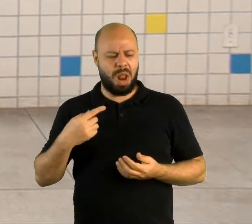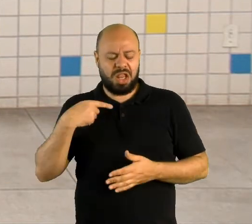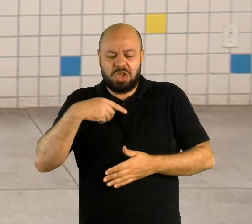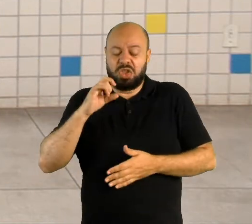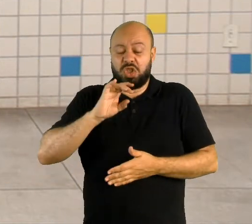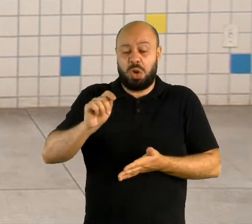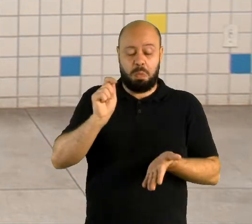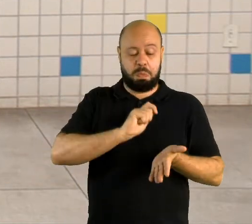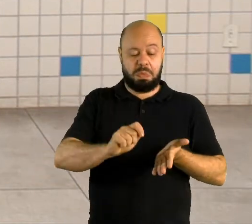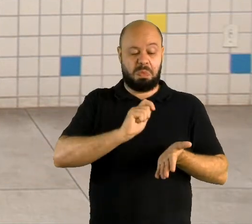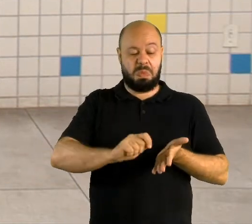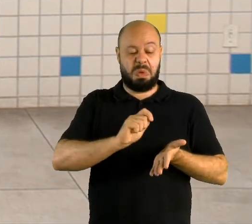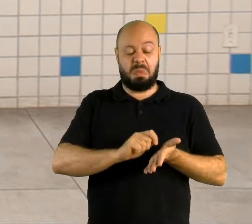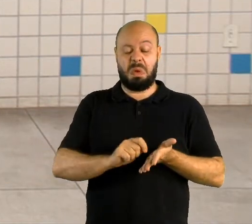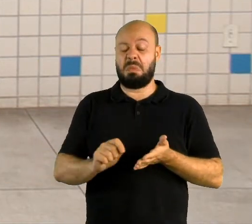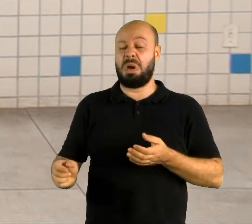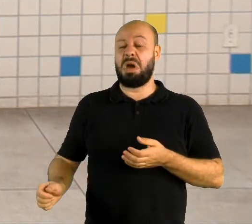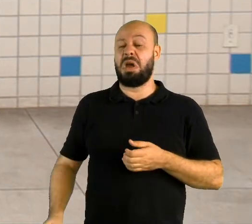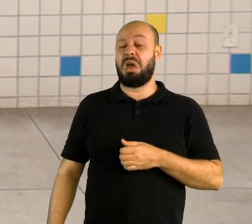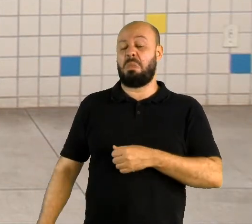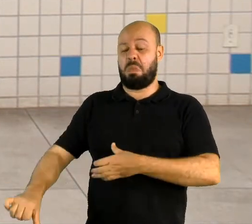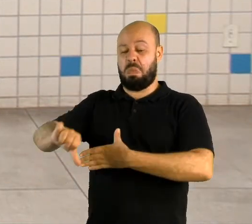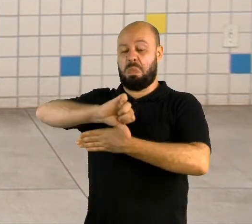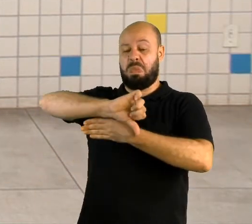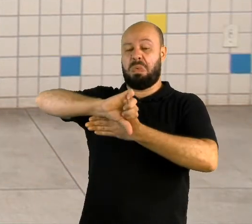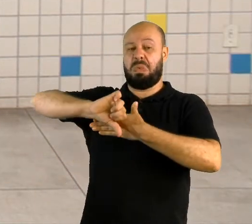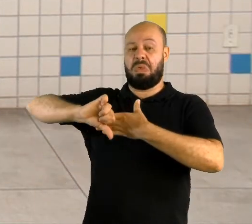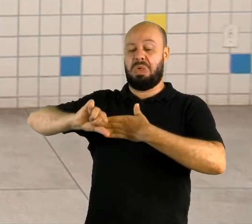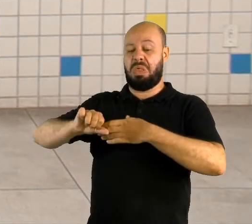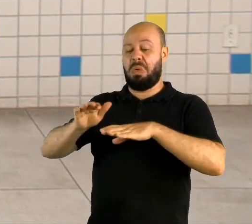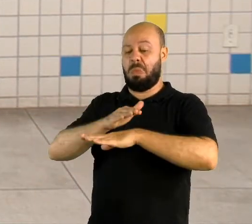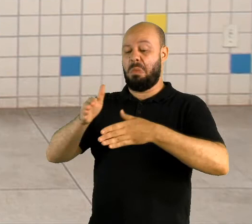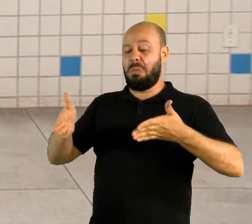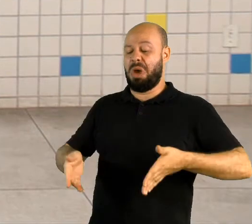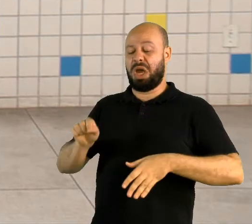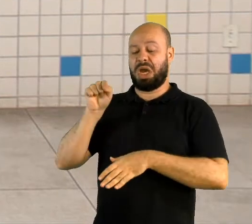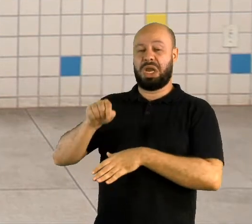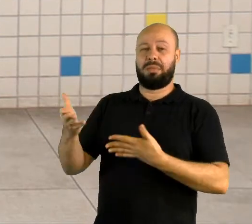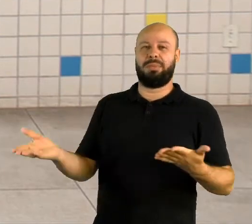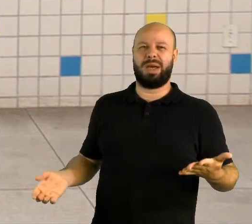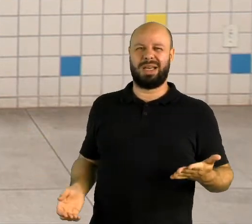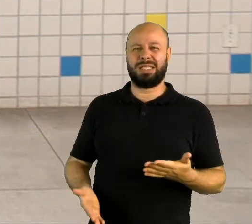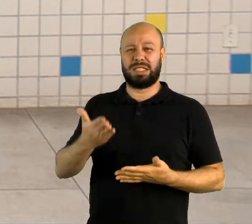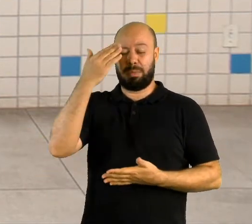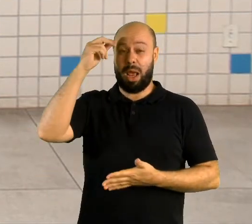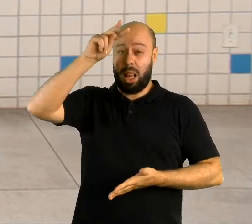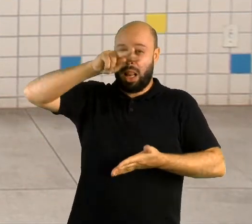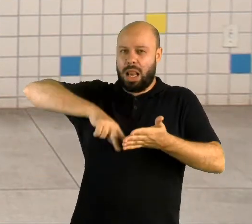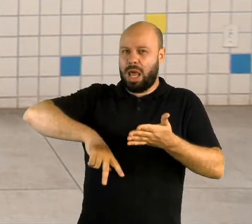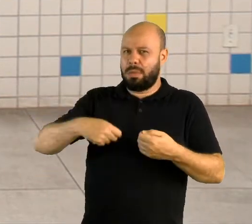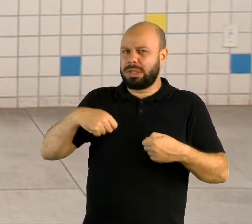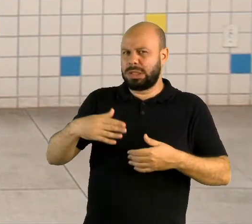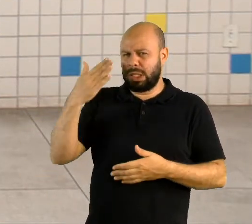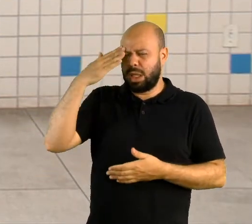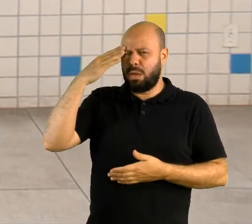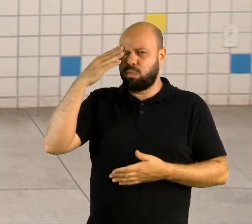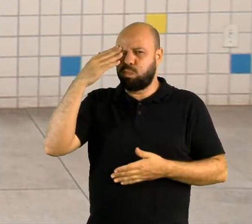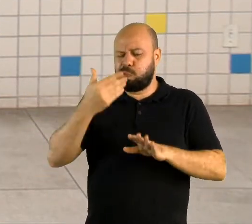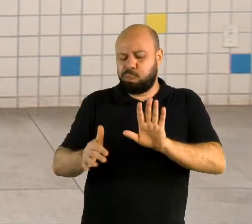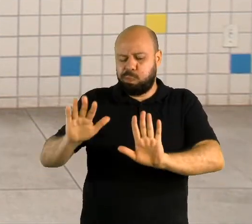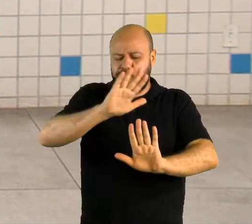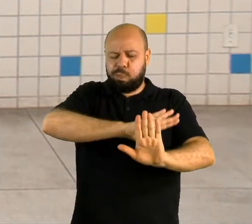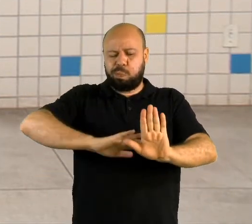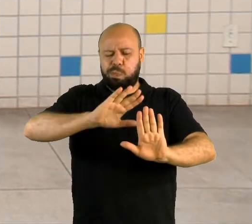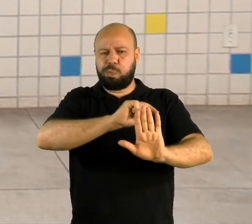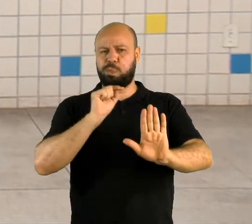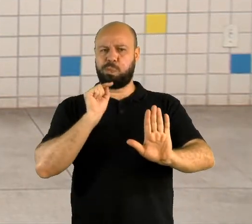para desmoralizar a banca. Saber ler é ser capaz de captar intenções desse tipo.